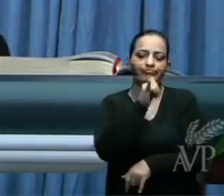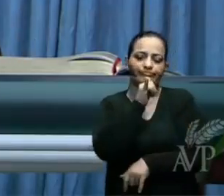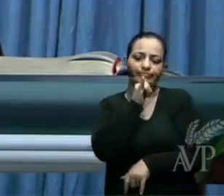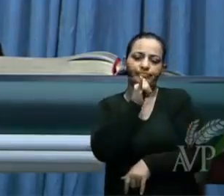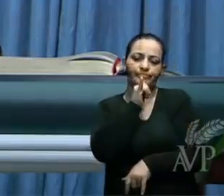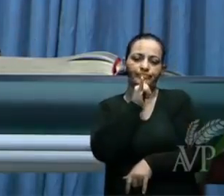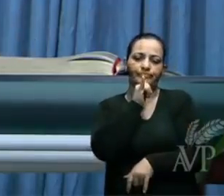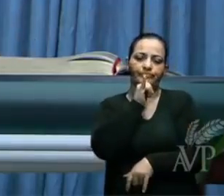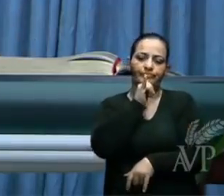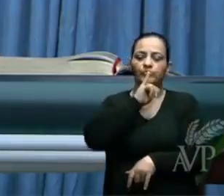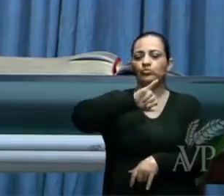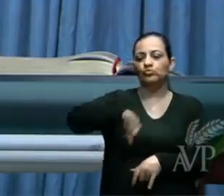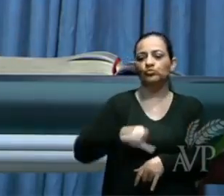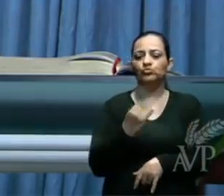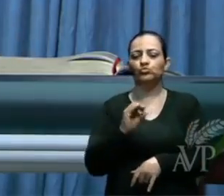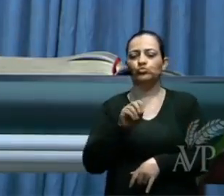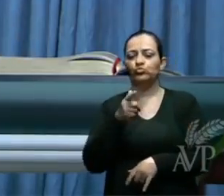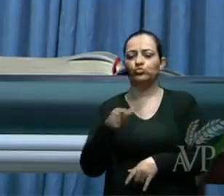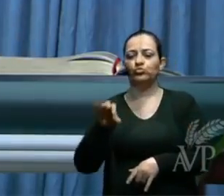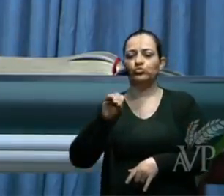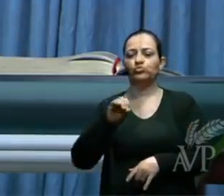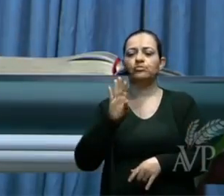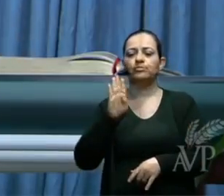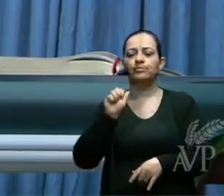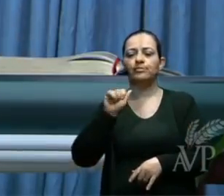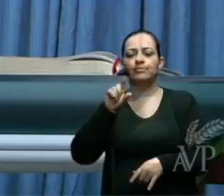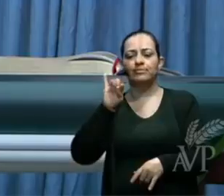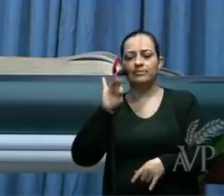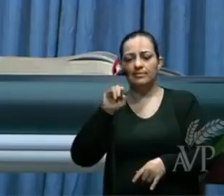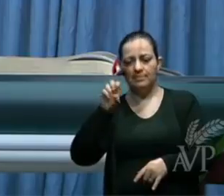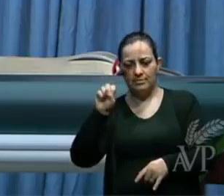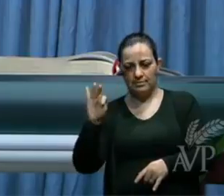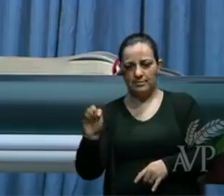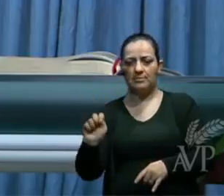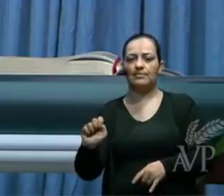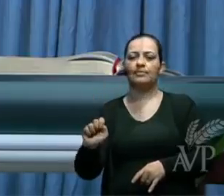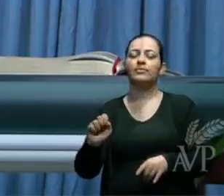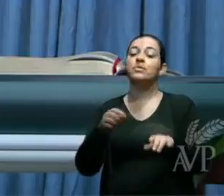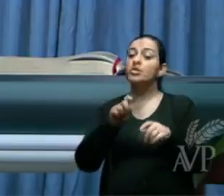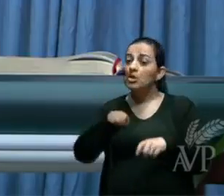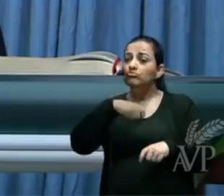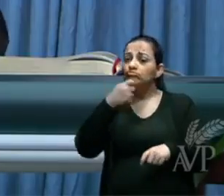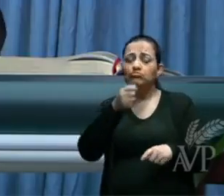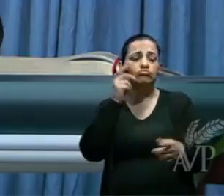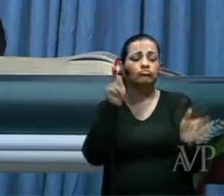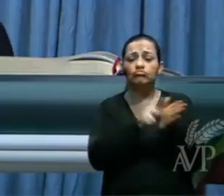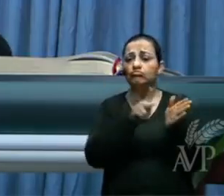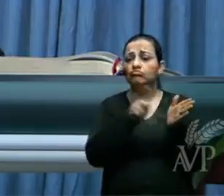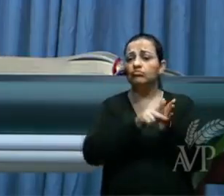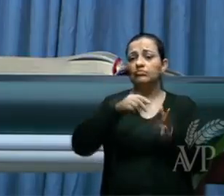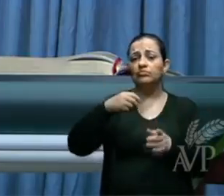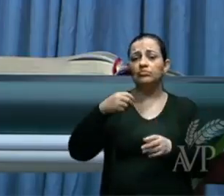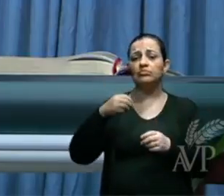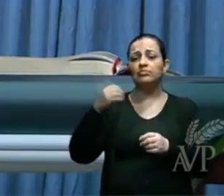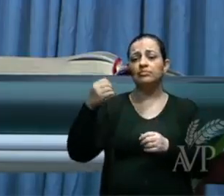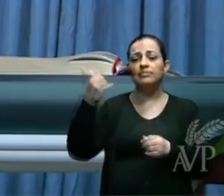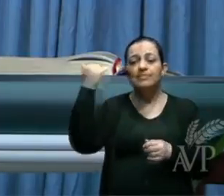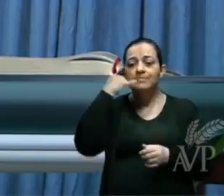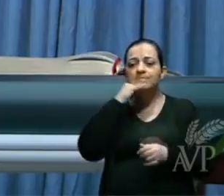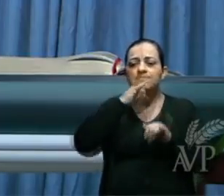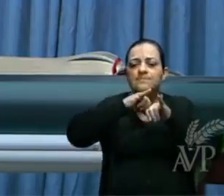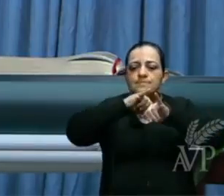joão batista ele em si era um sinal de que o messias estava às